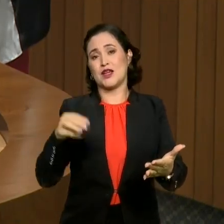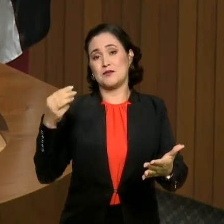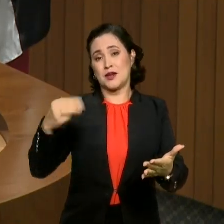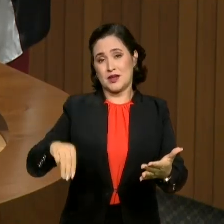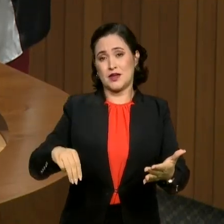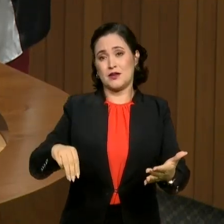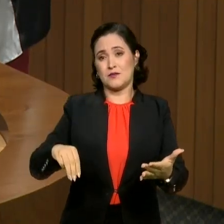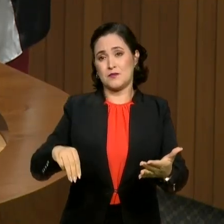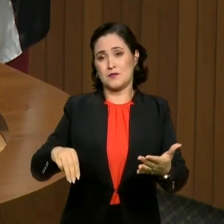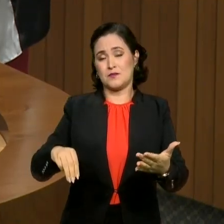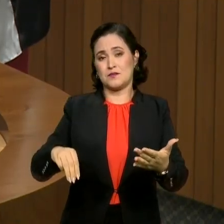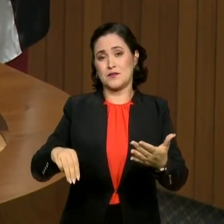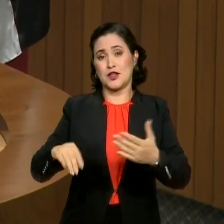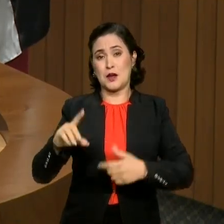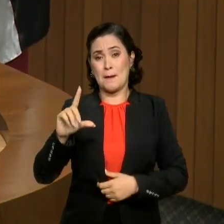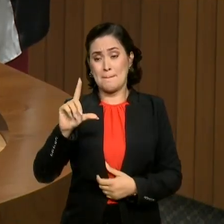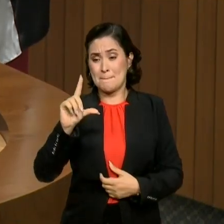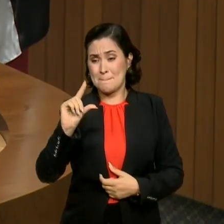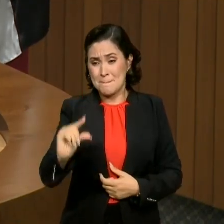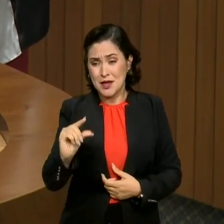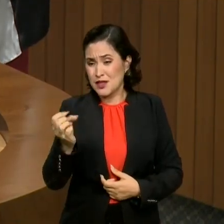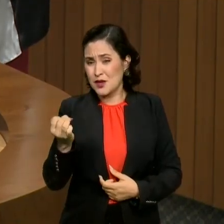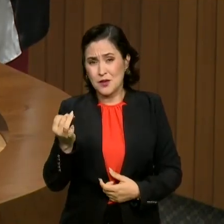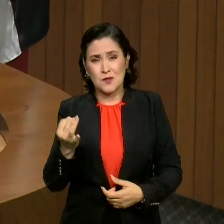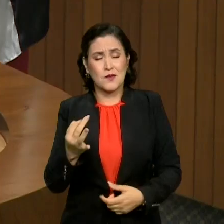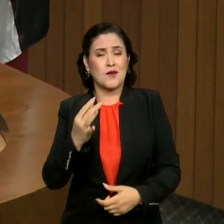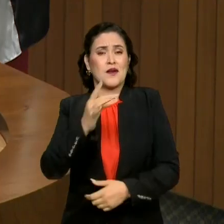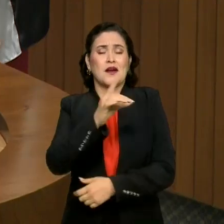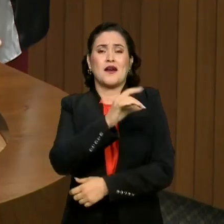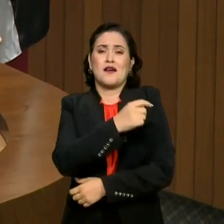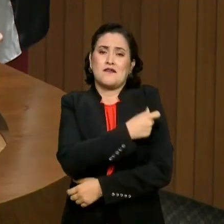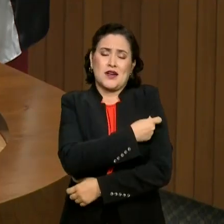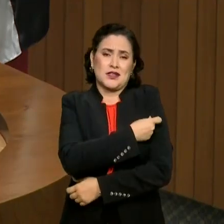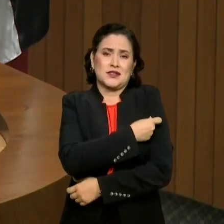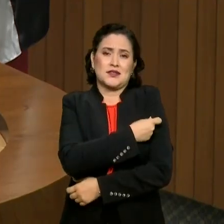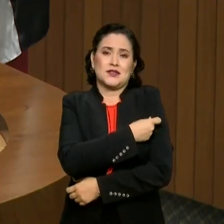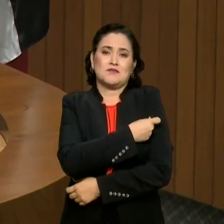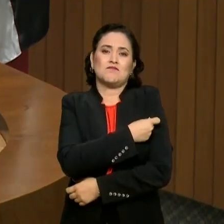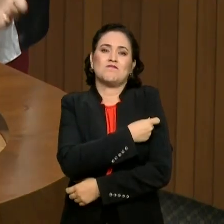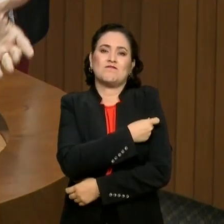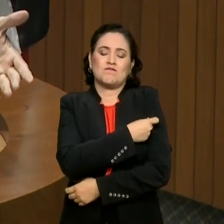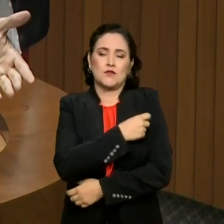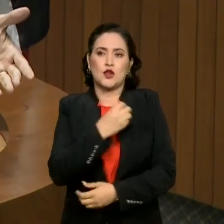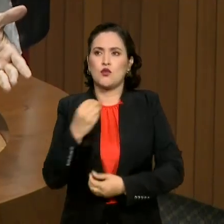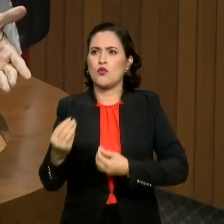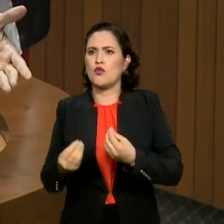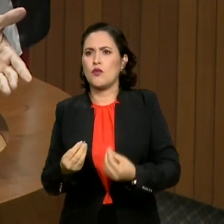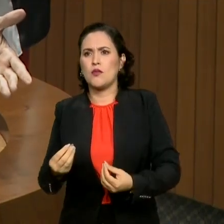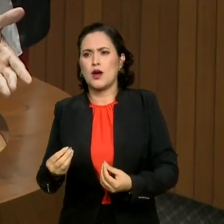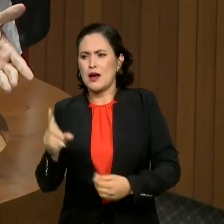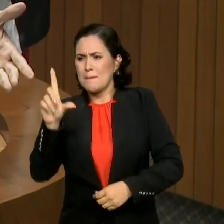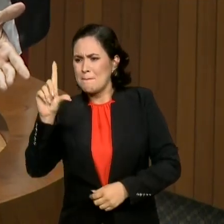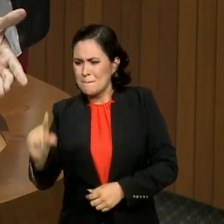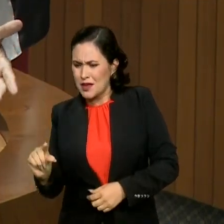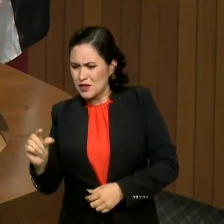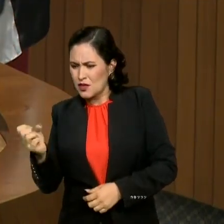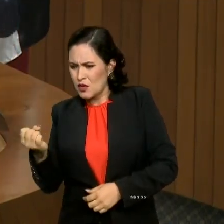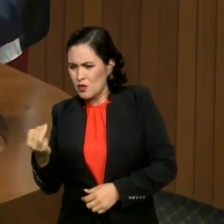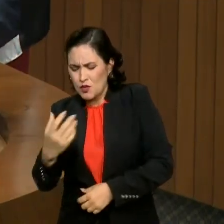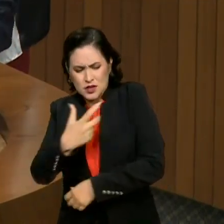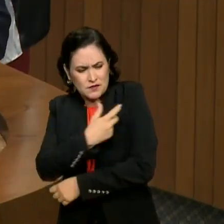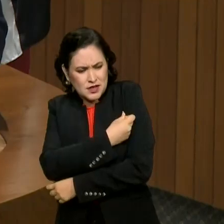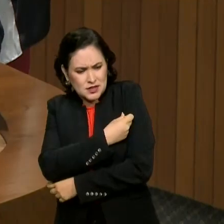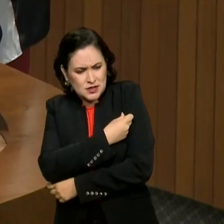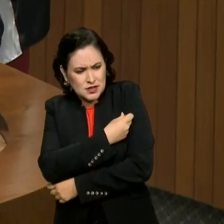que menos conseguiu vacinar pessoas. É um contrassenso. Como é que o estado que tem a menor mortalidade, ao